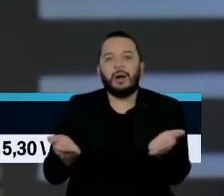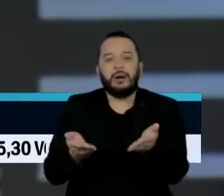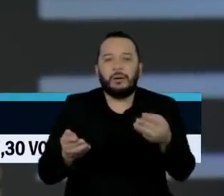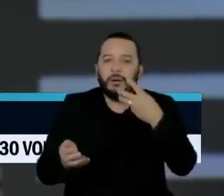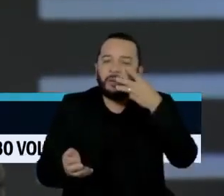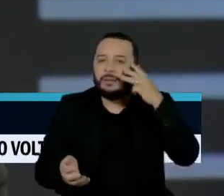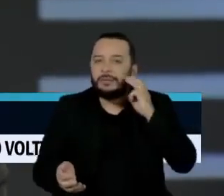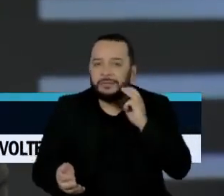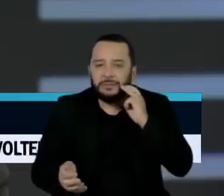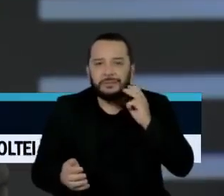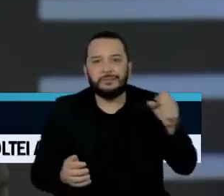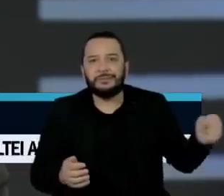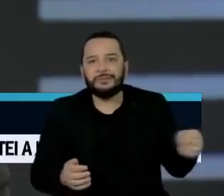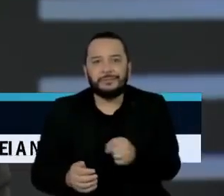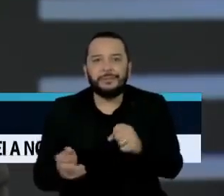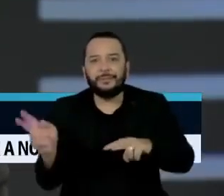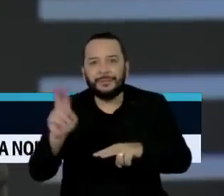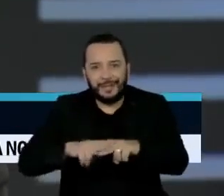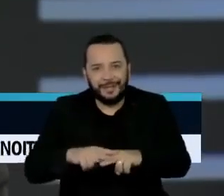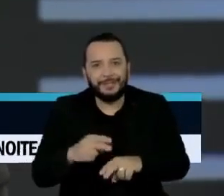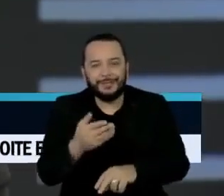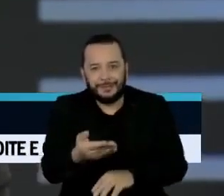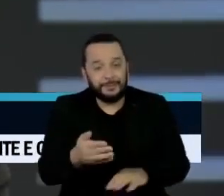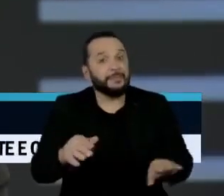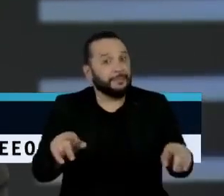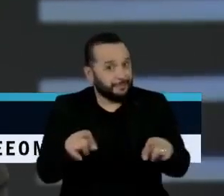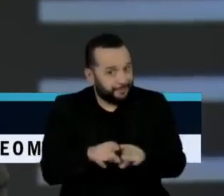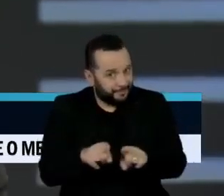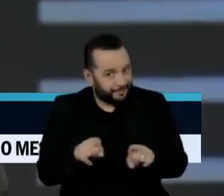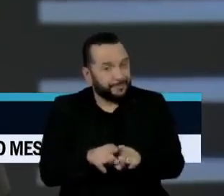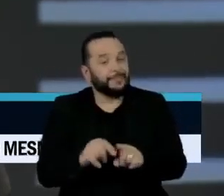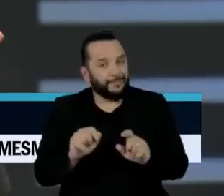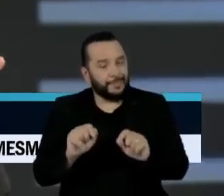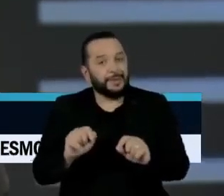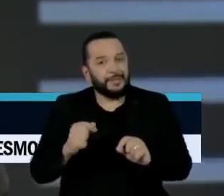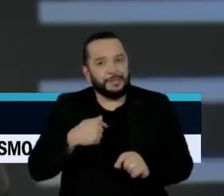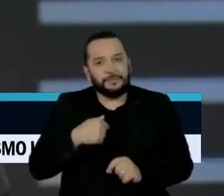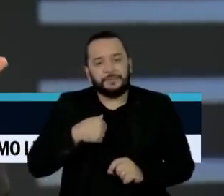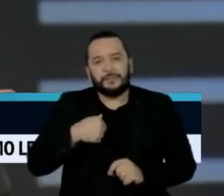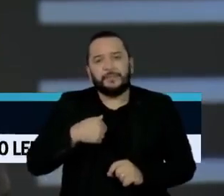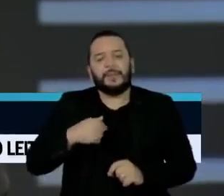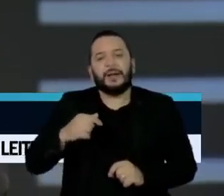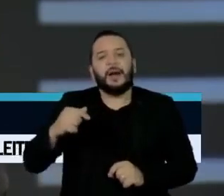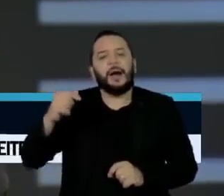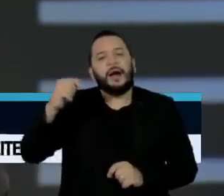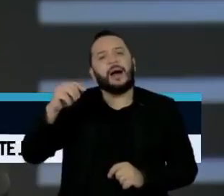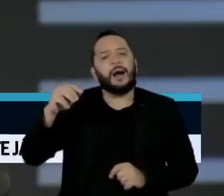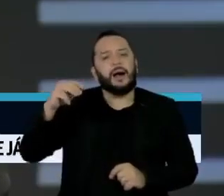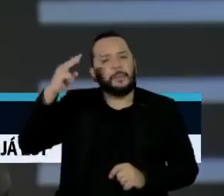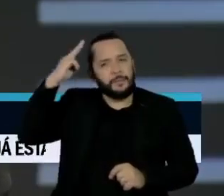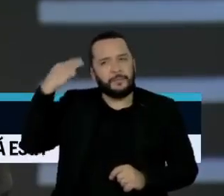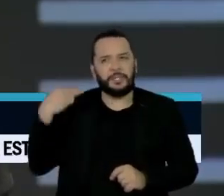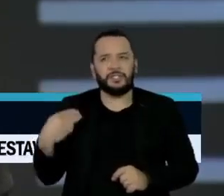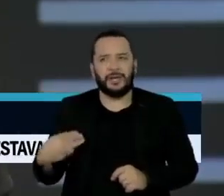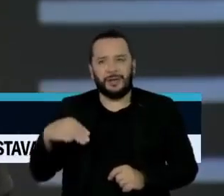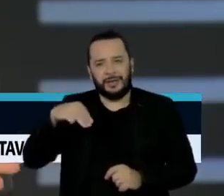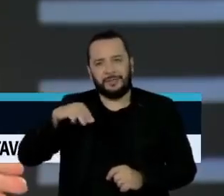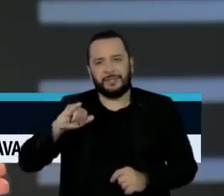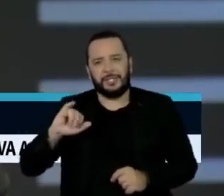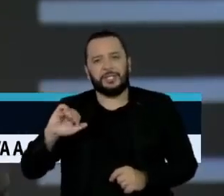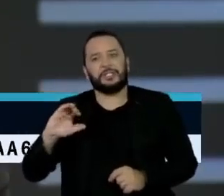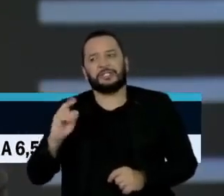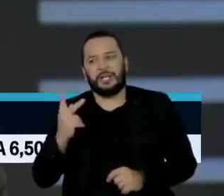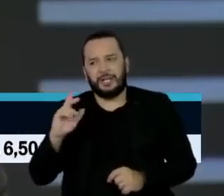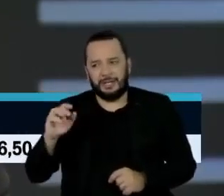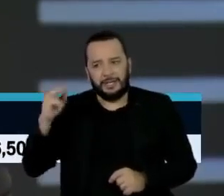ministro tão próximo da família porque além do bolsonaro Michelle bolsonaro também o defendeu dizendo que Deus iria provar que ele era inocente a